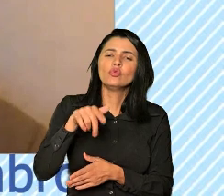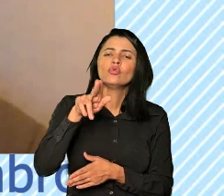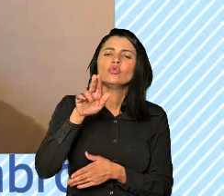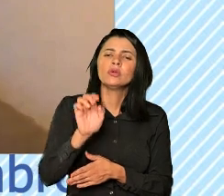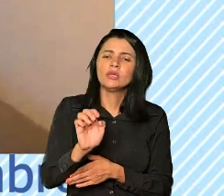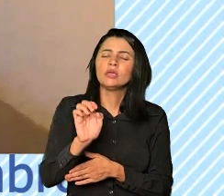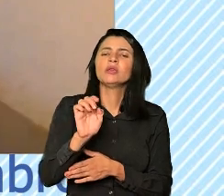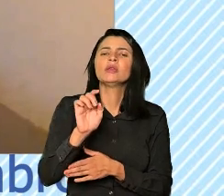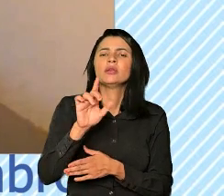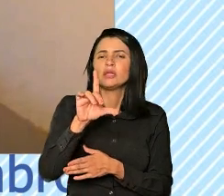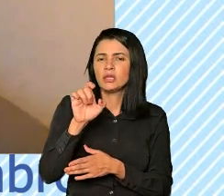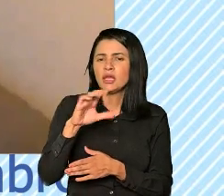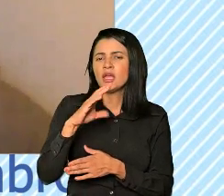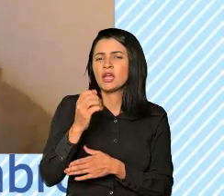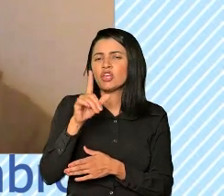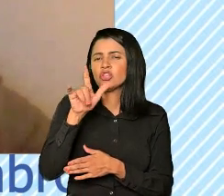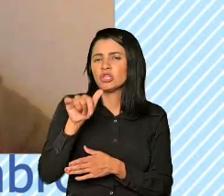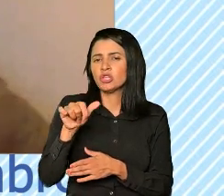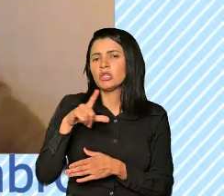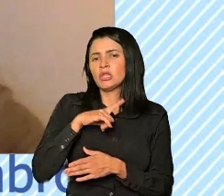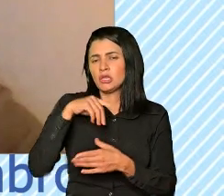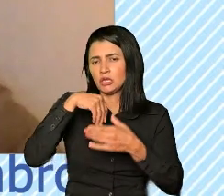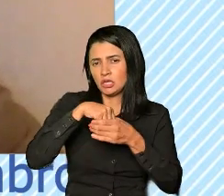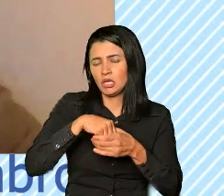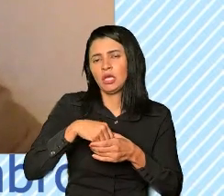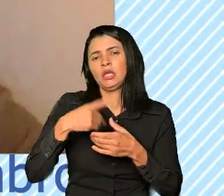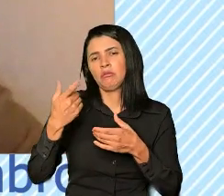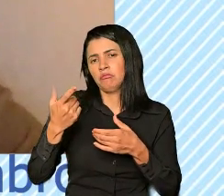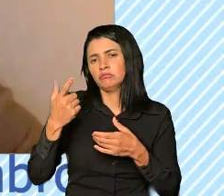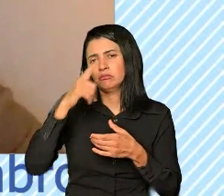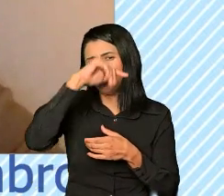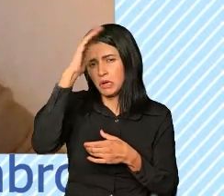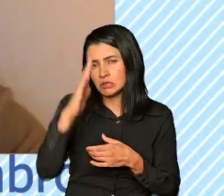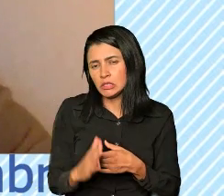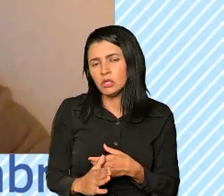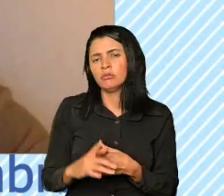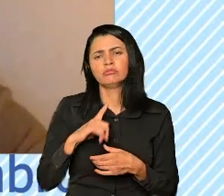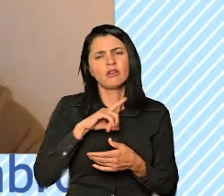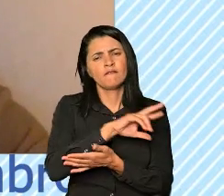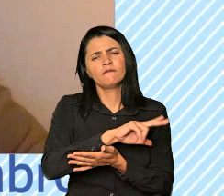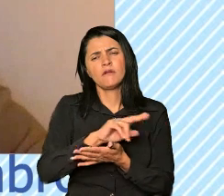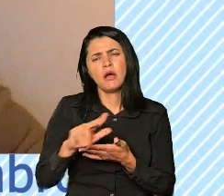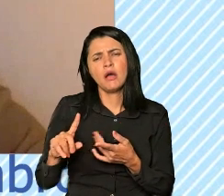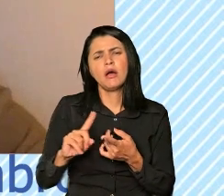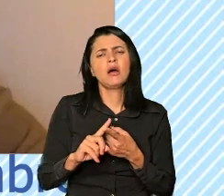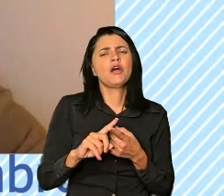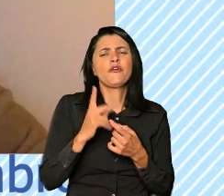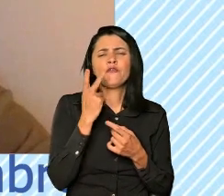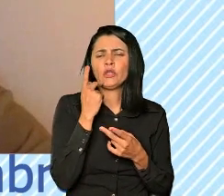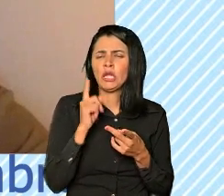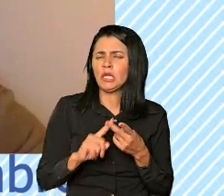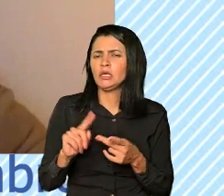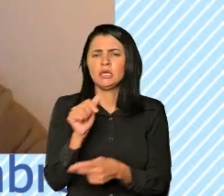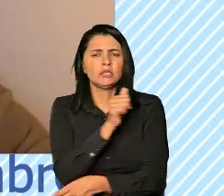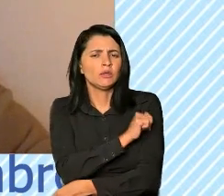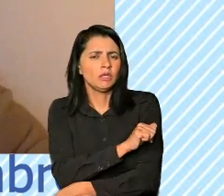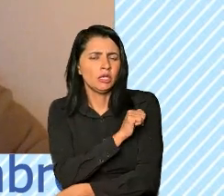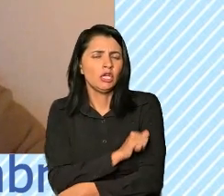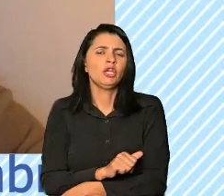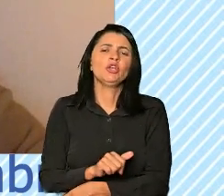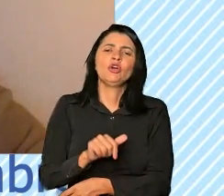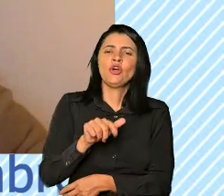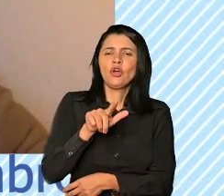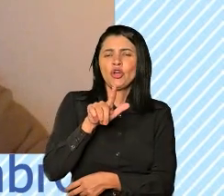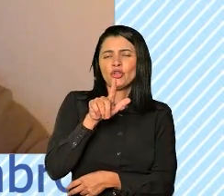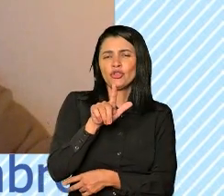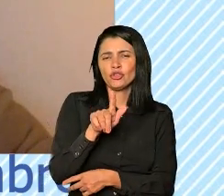municípios brasileiros? Vários. Eu sei que tem em Fortaleza, tem no Rio, deve ter. Getúlio Vargas, né? Quer